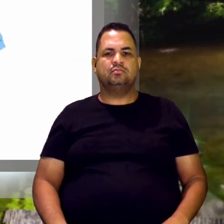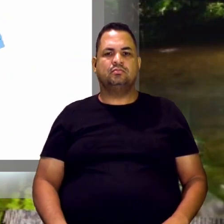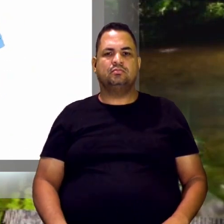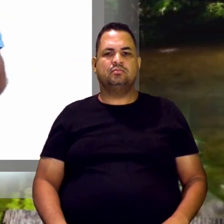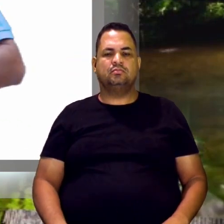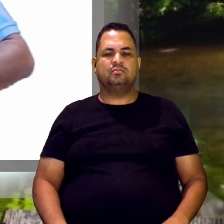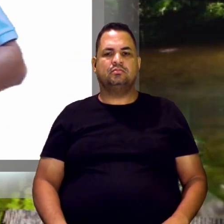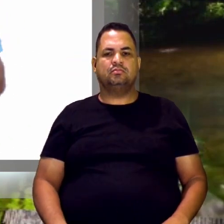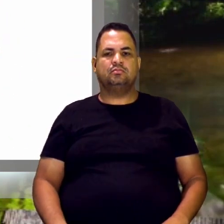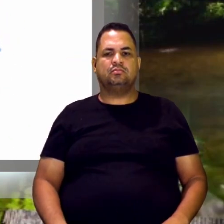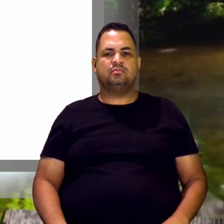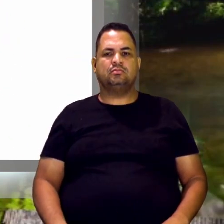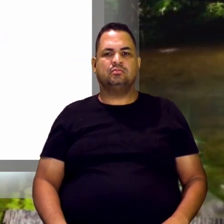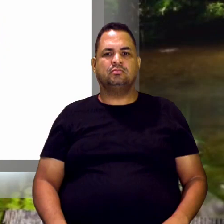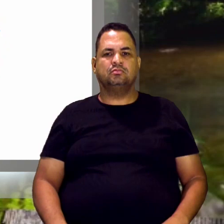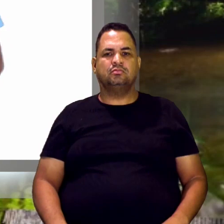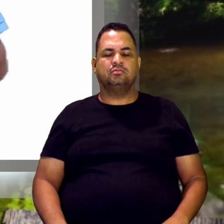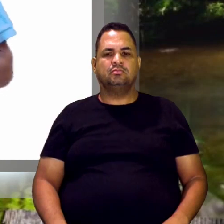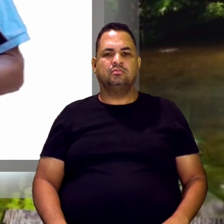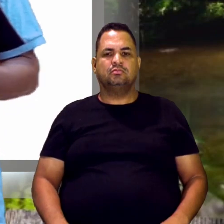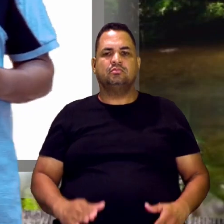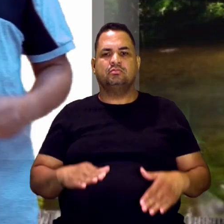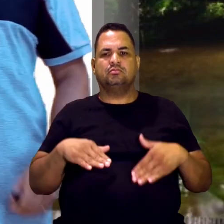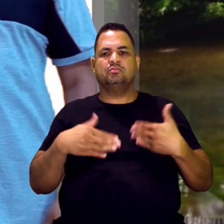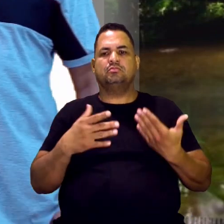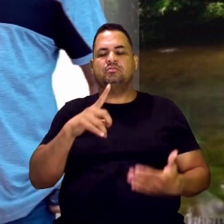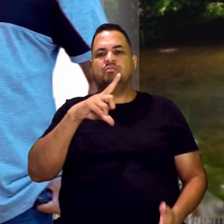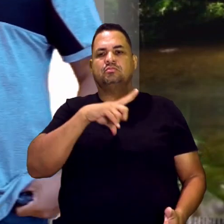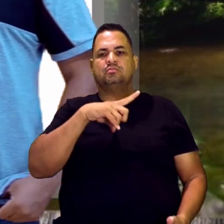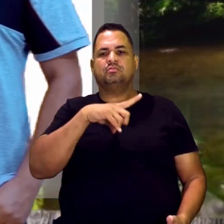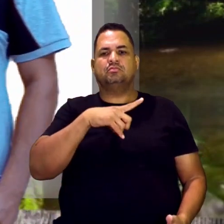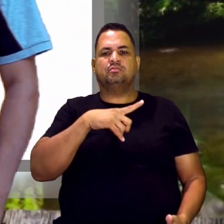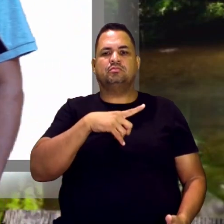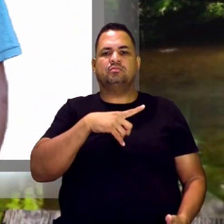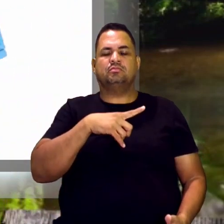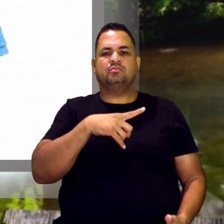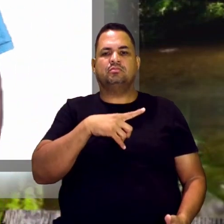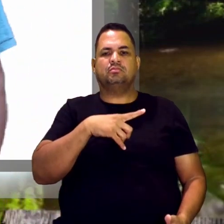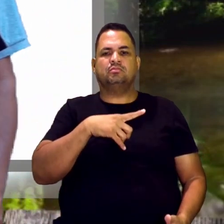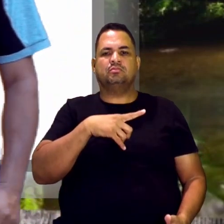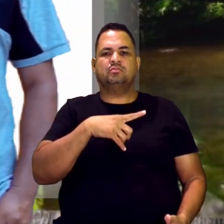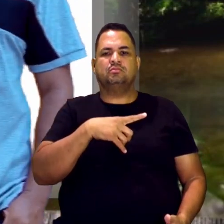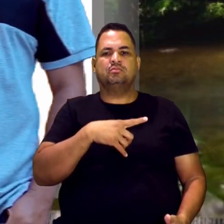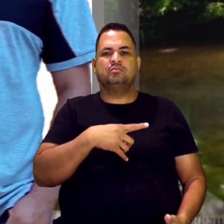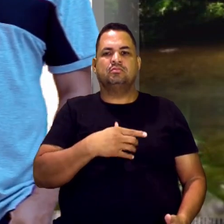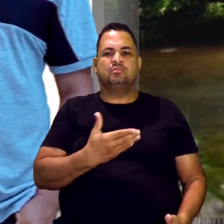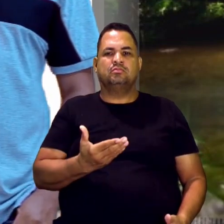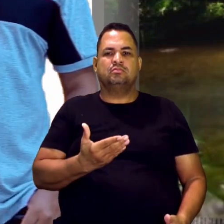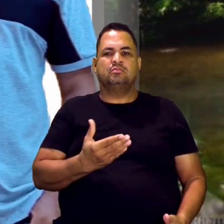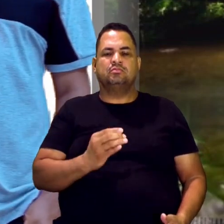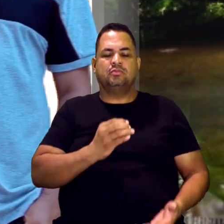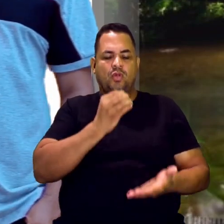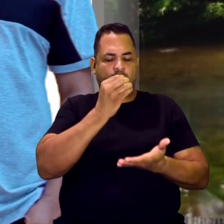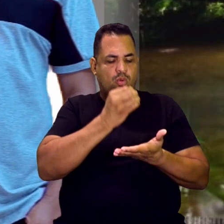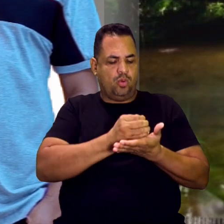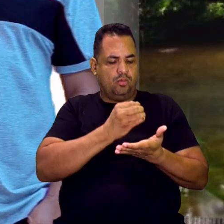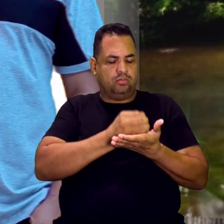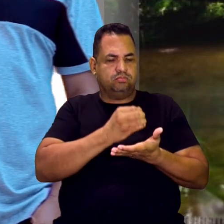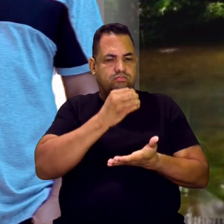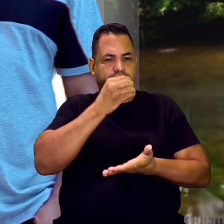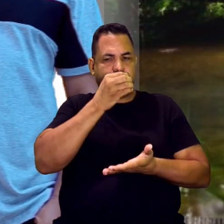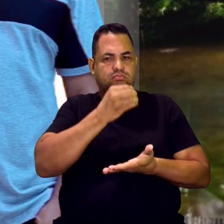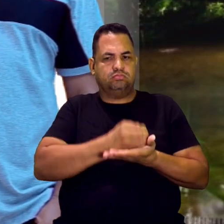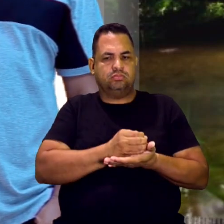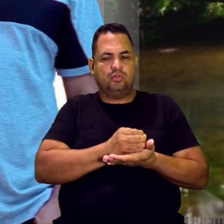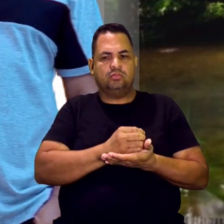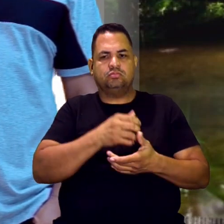concentração, né, de soluto e solvente. Quando você tem um copo de leite, né? Você